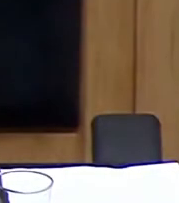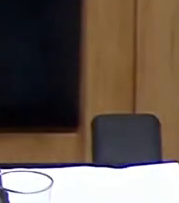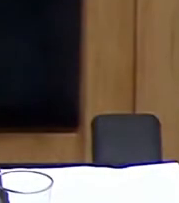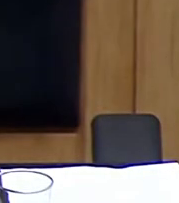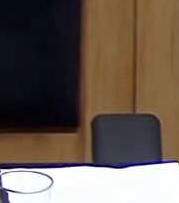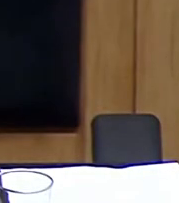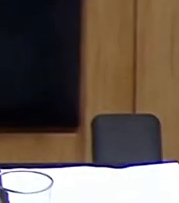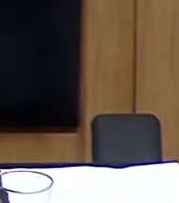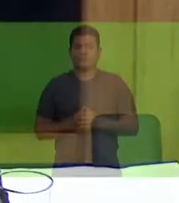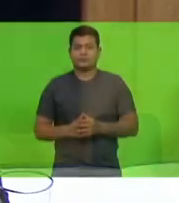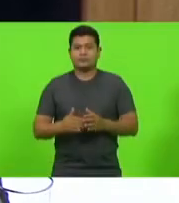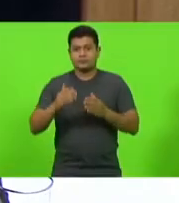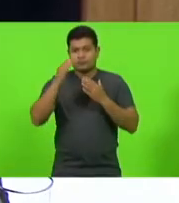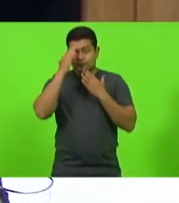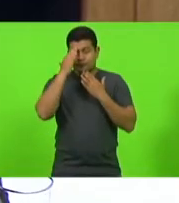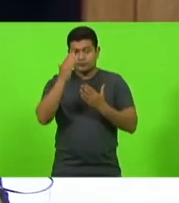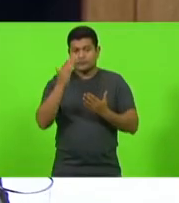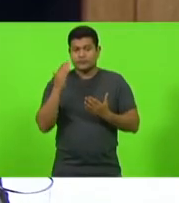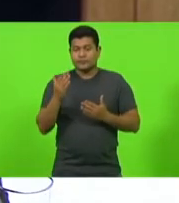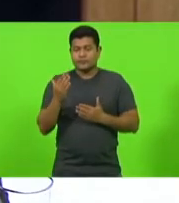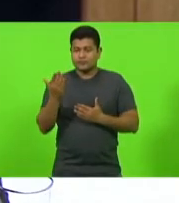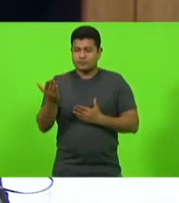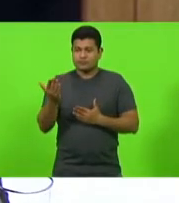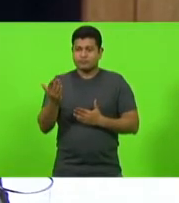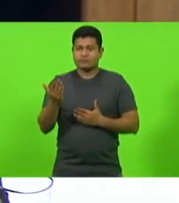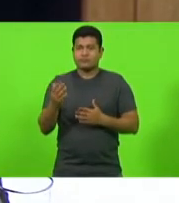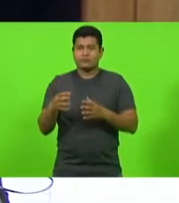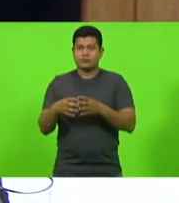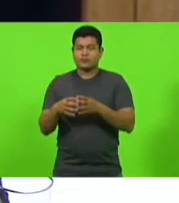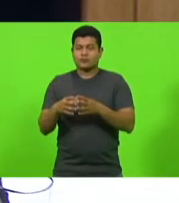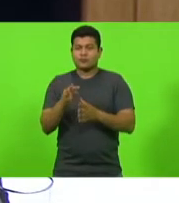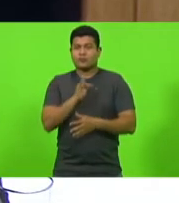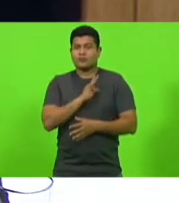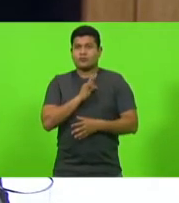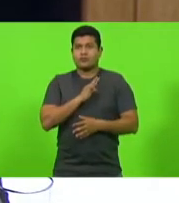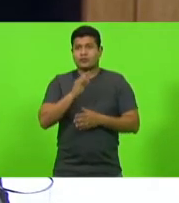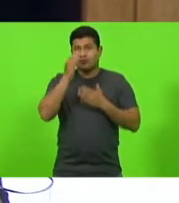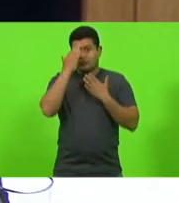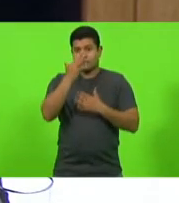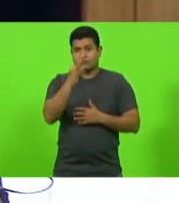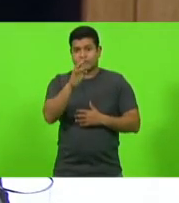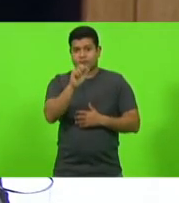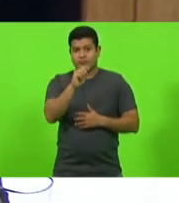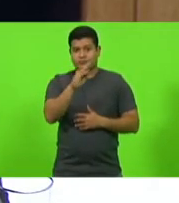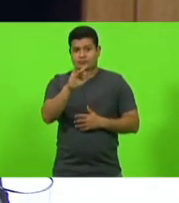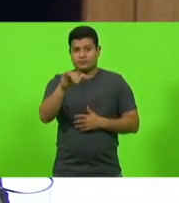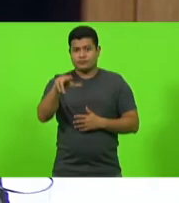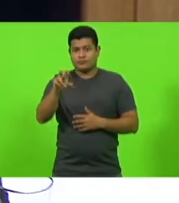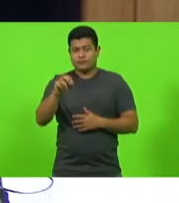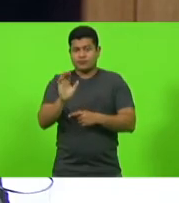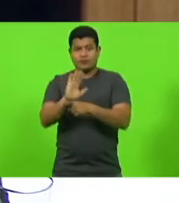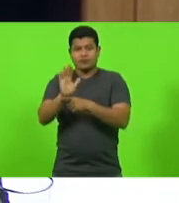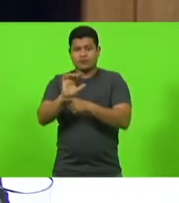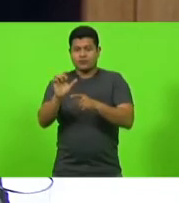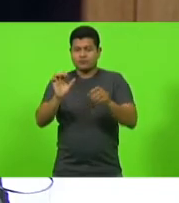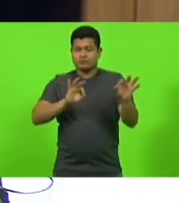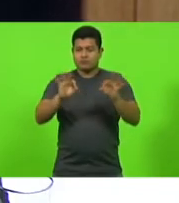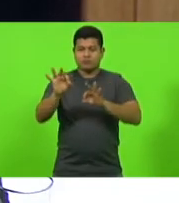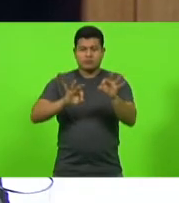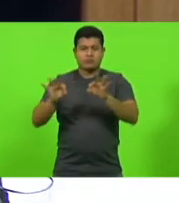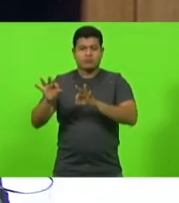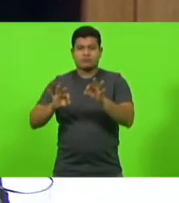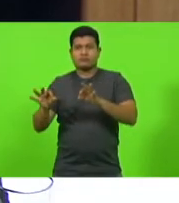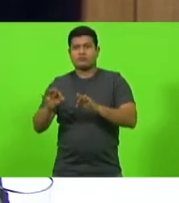Fico obrigado aí pelo pessoal da técnica. Agradecer o Fabiano Coelho, ele que fez essas imagens maravilhosas,